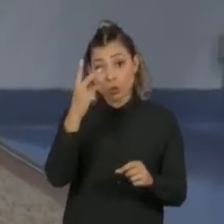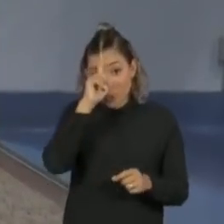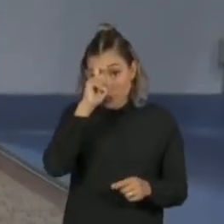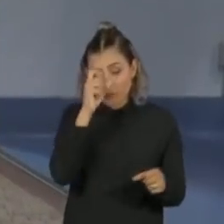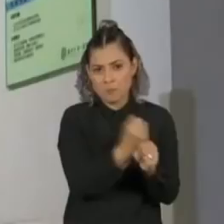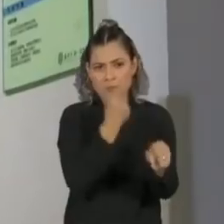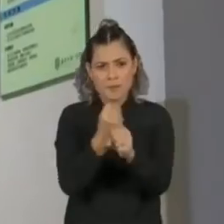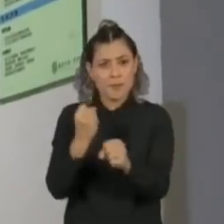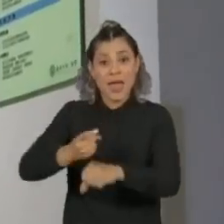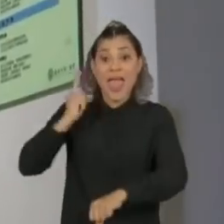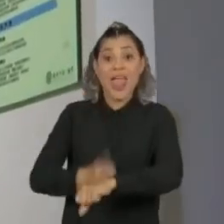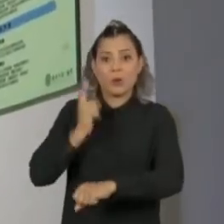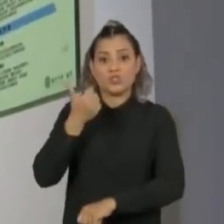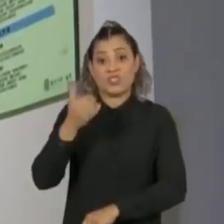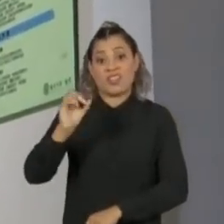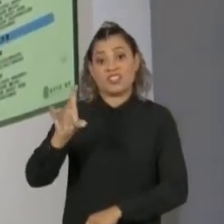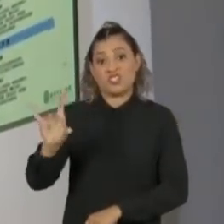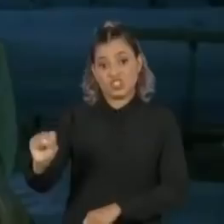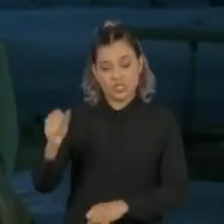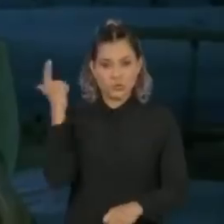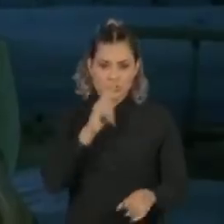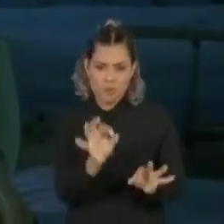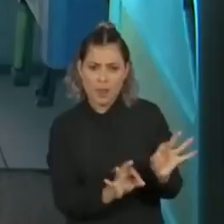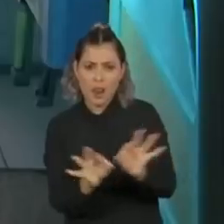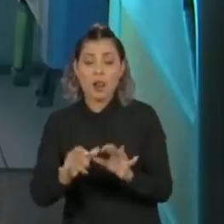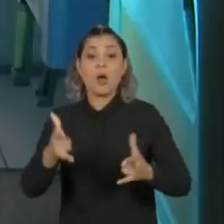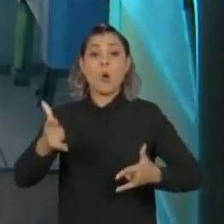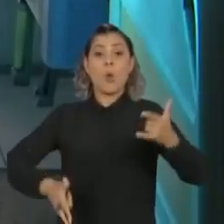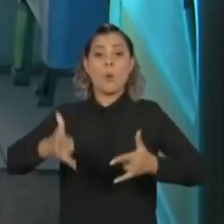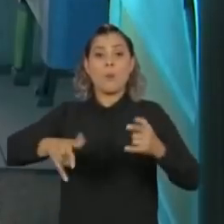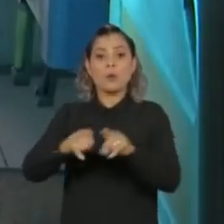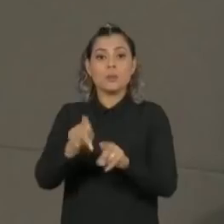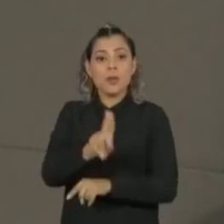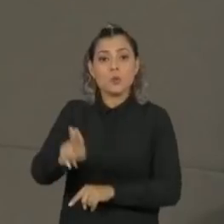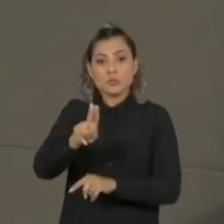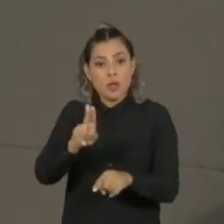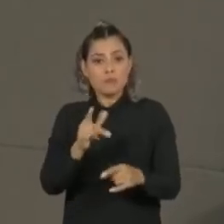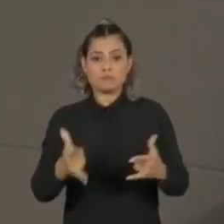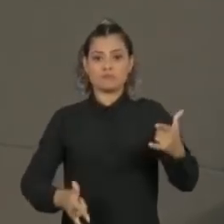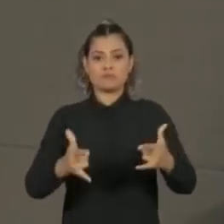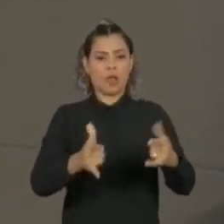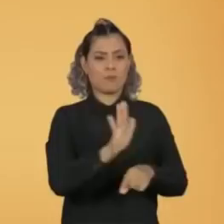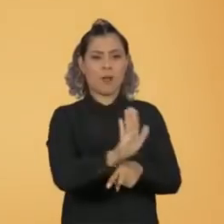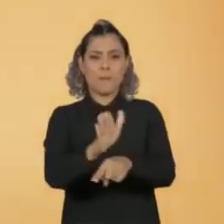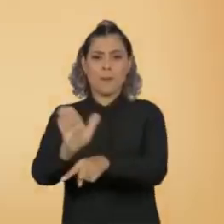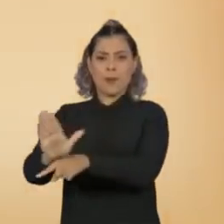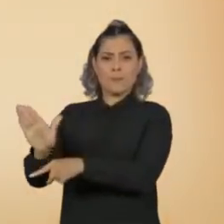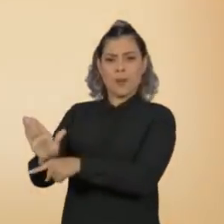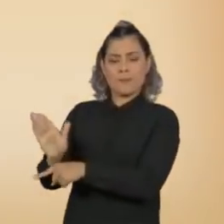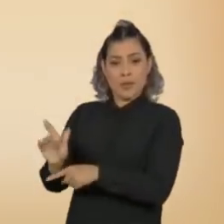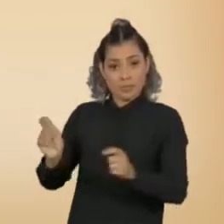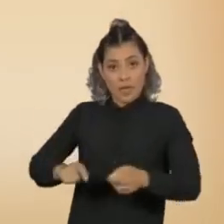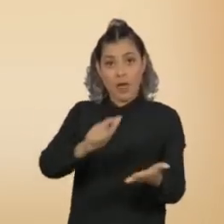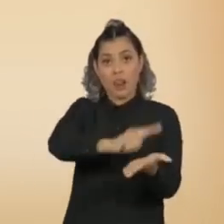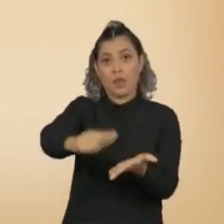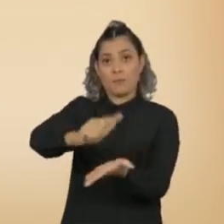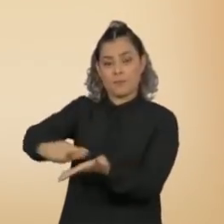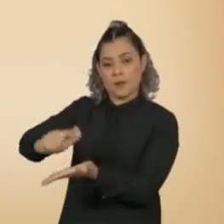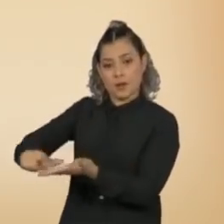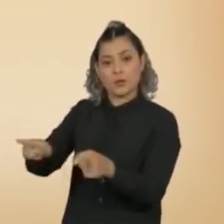em tempo recorde, agora robôs estão sendo usados para ajudar os profissionais de saúde, limpando